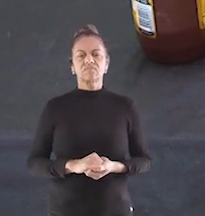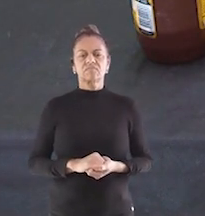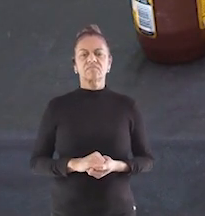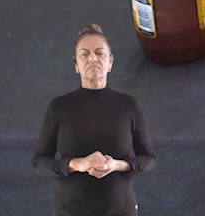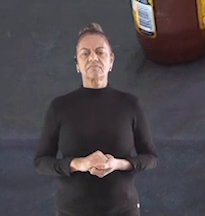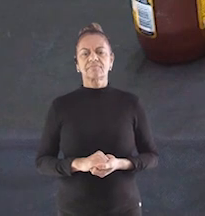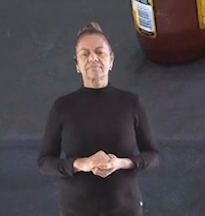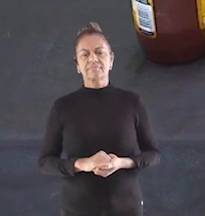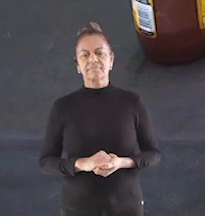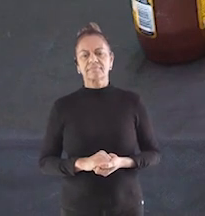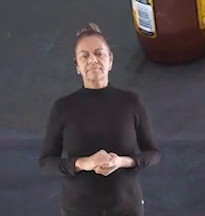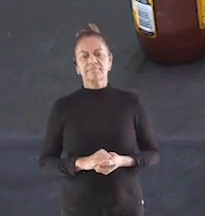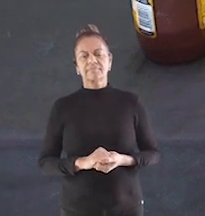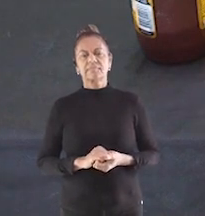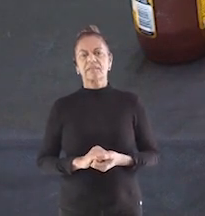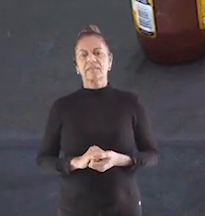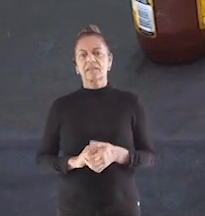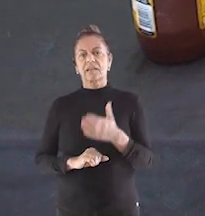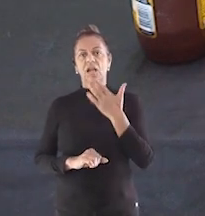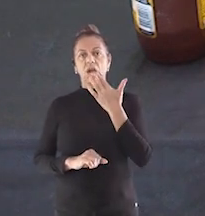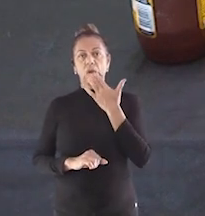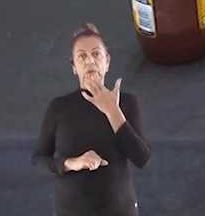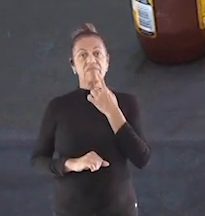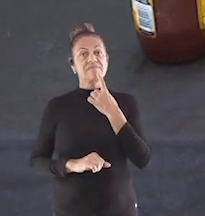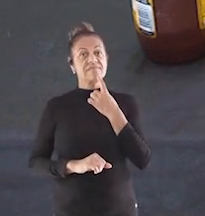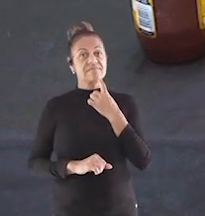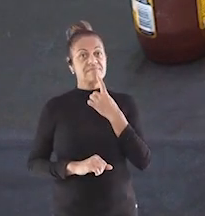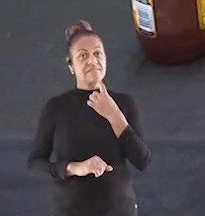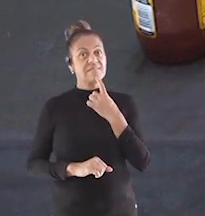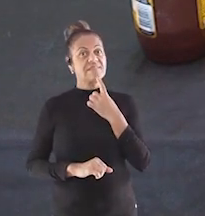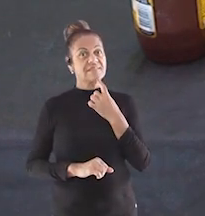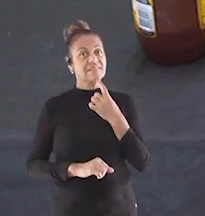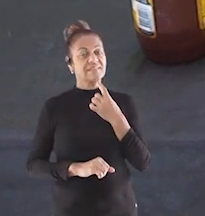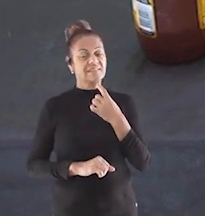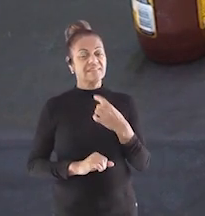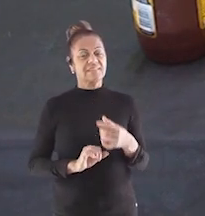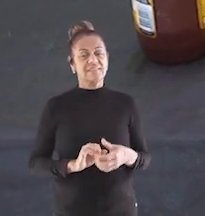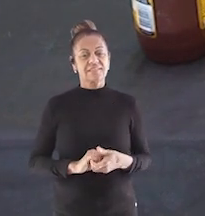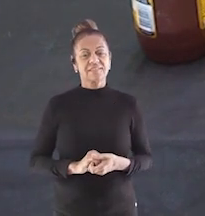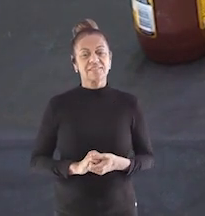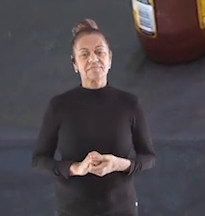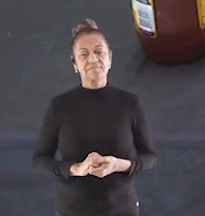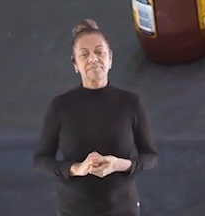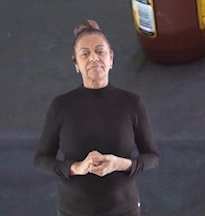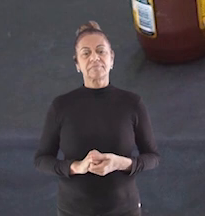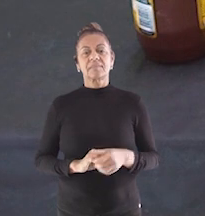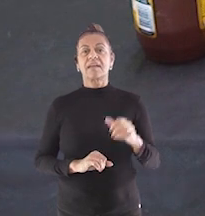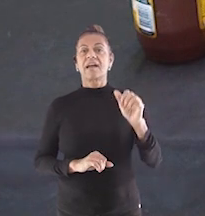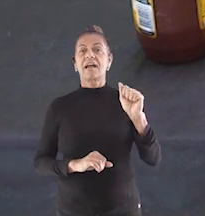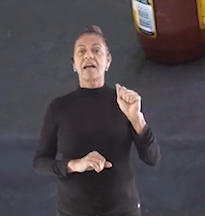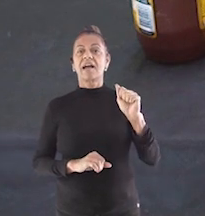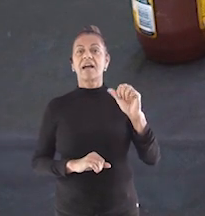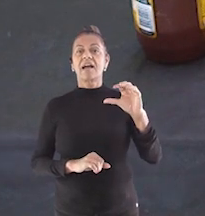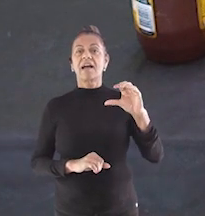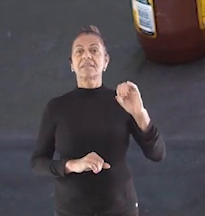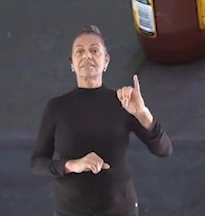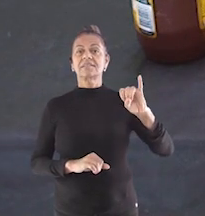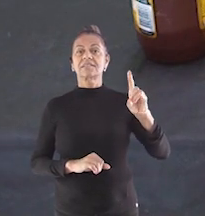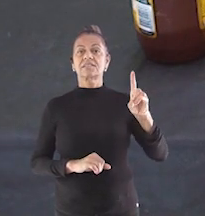Fica bem vermelho. E agora, vamos lá. Vamos ver o que